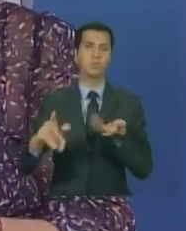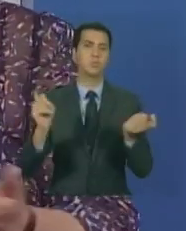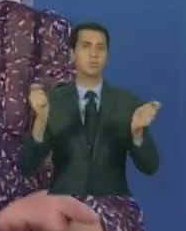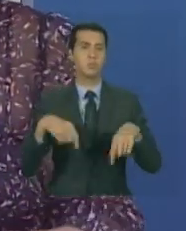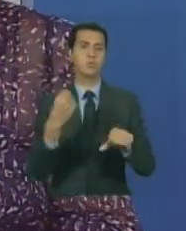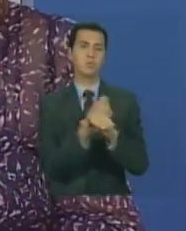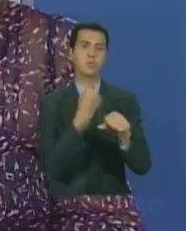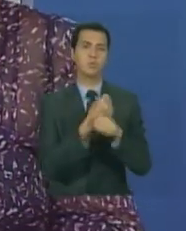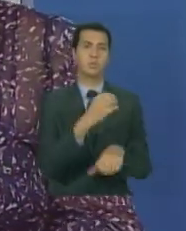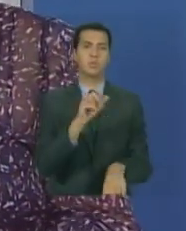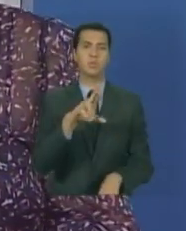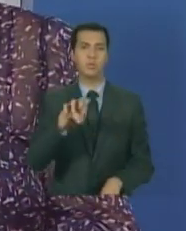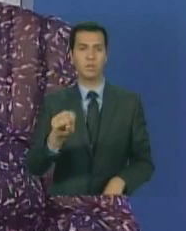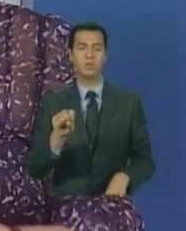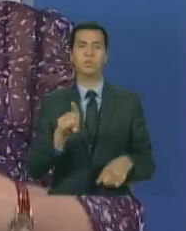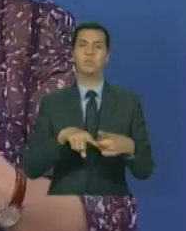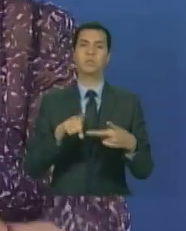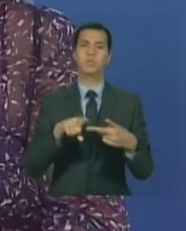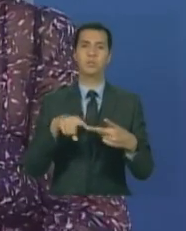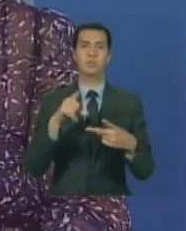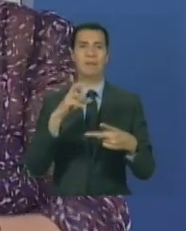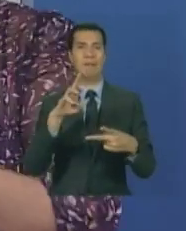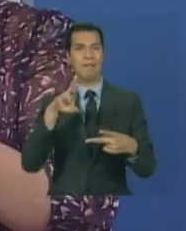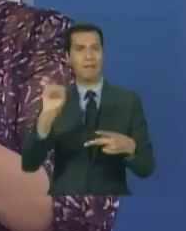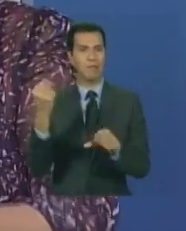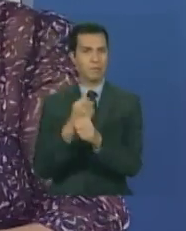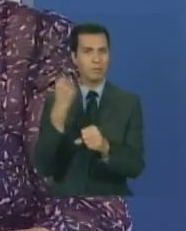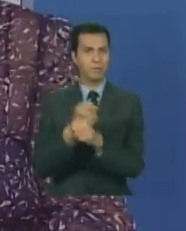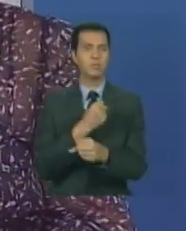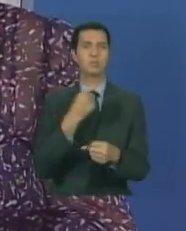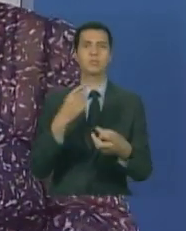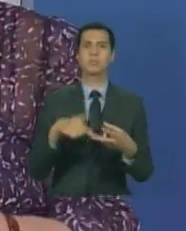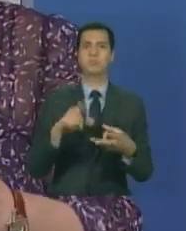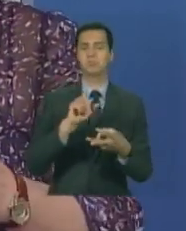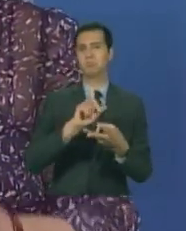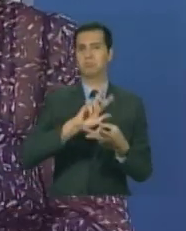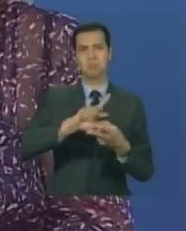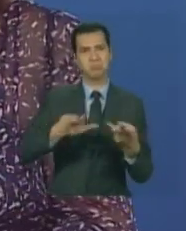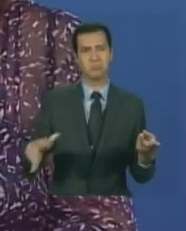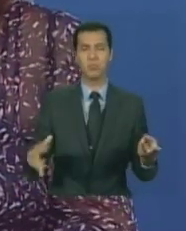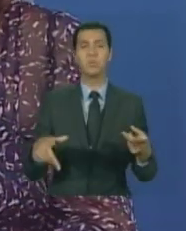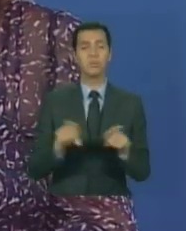de CRAS, construção de CREAs. Também a gente tem uma perspectiva de